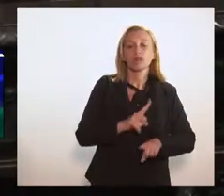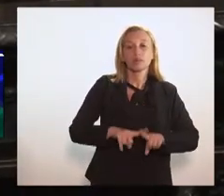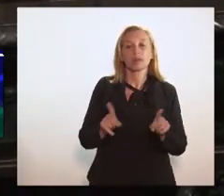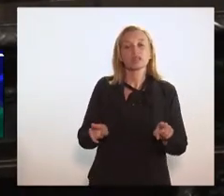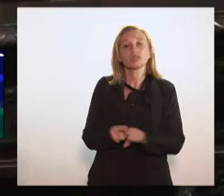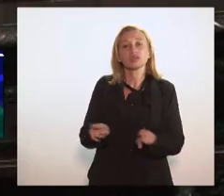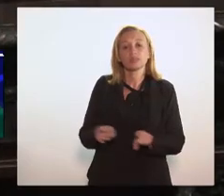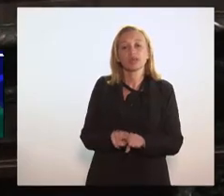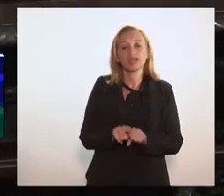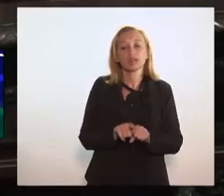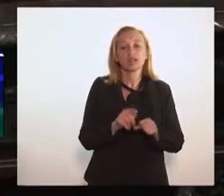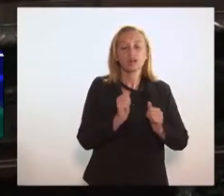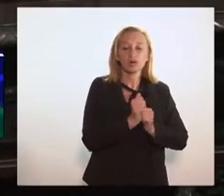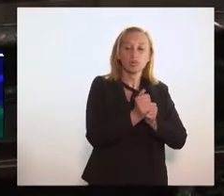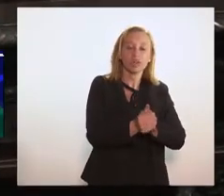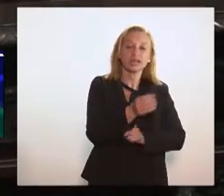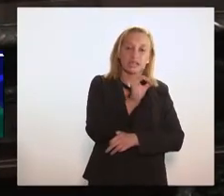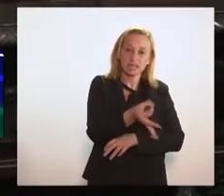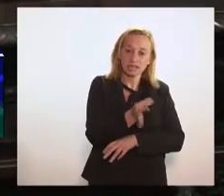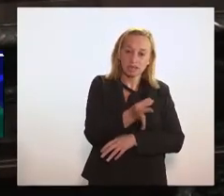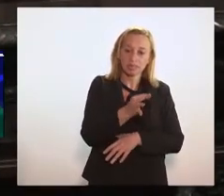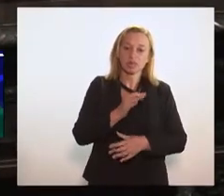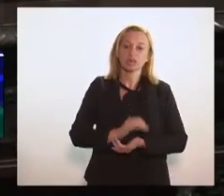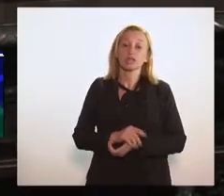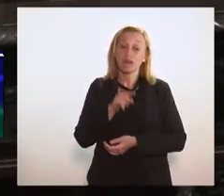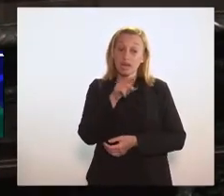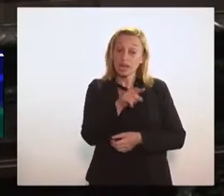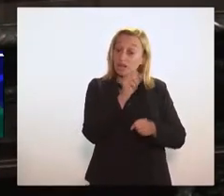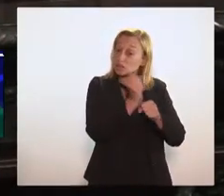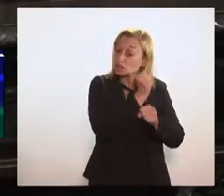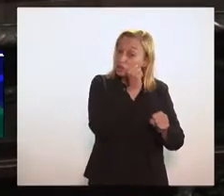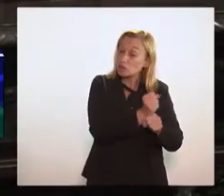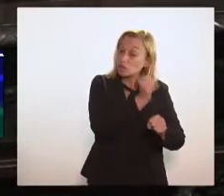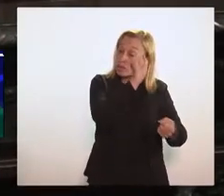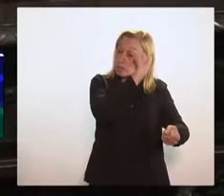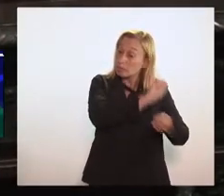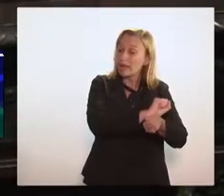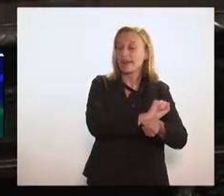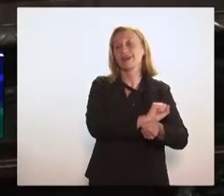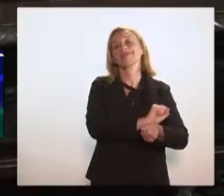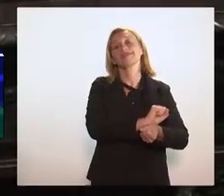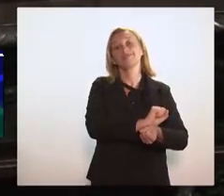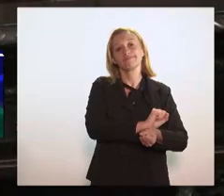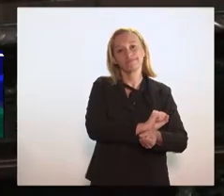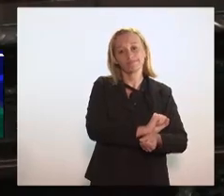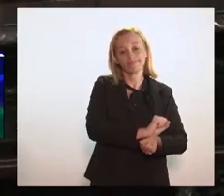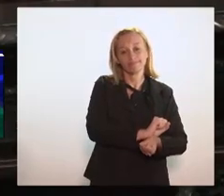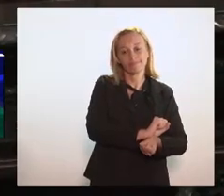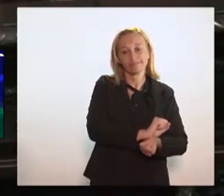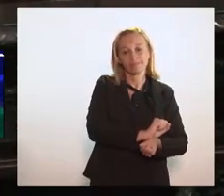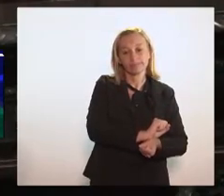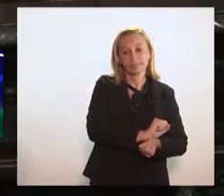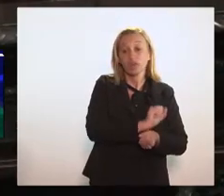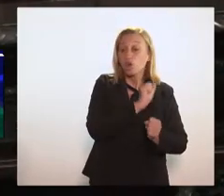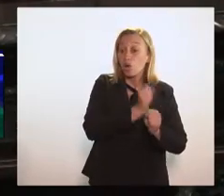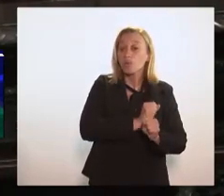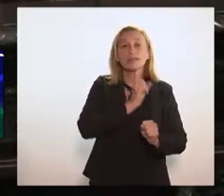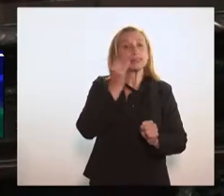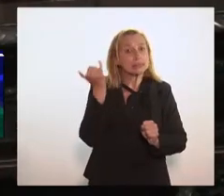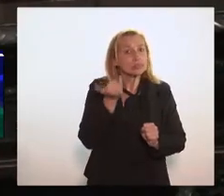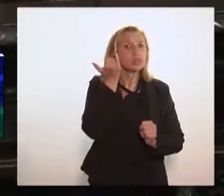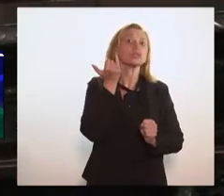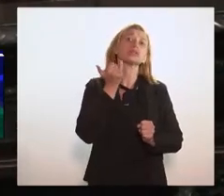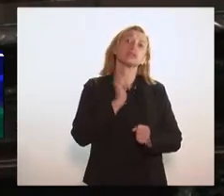também acompanhar especialmente aquelas obras que foram paralisadas e obras tão